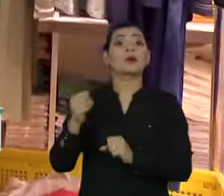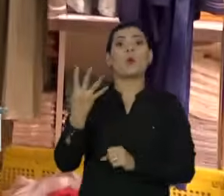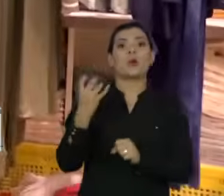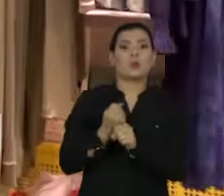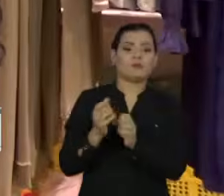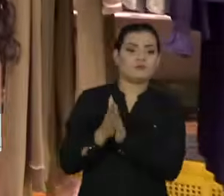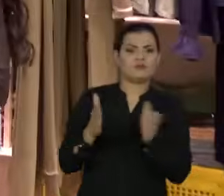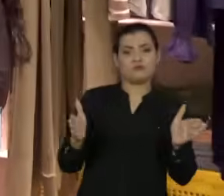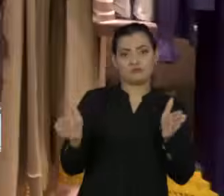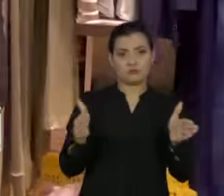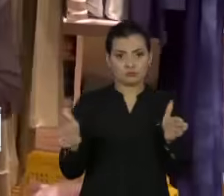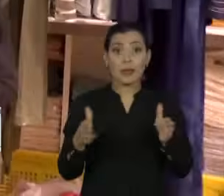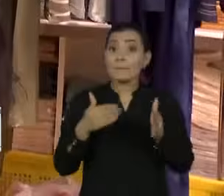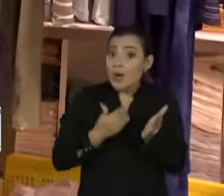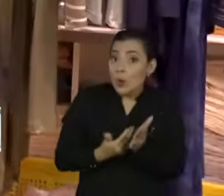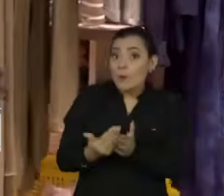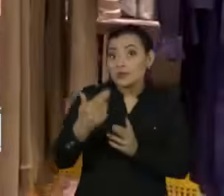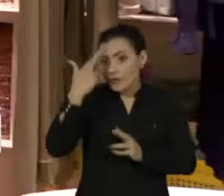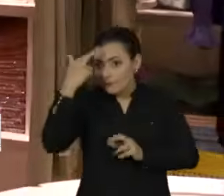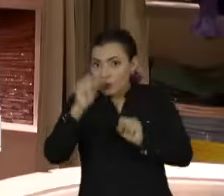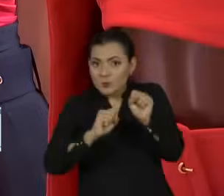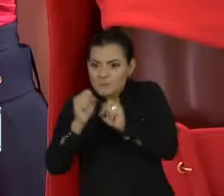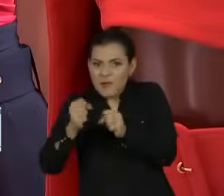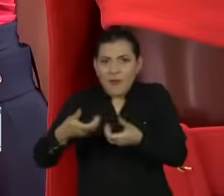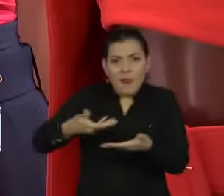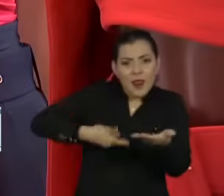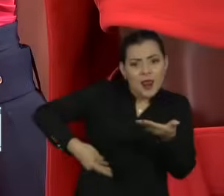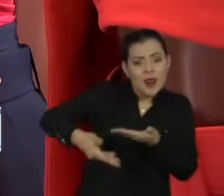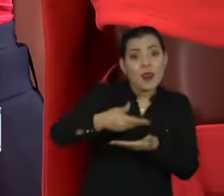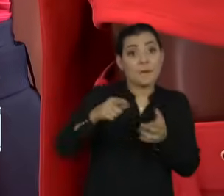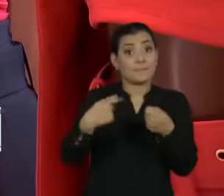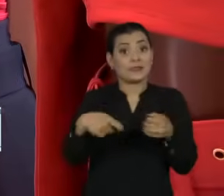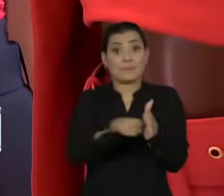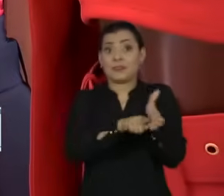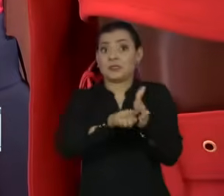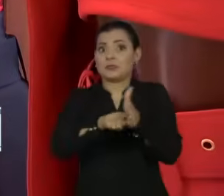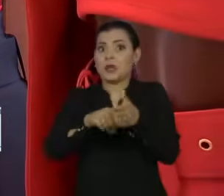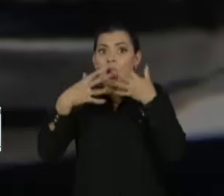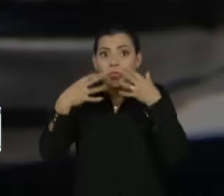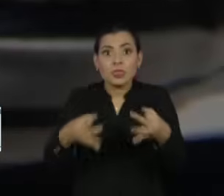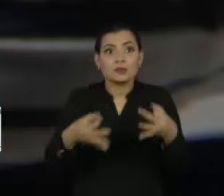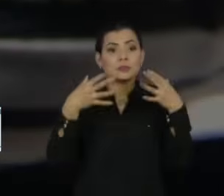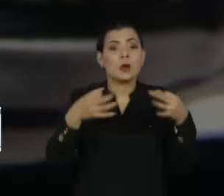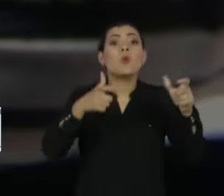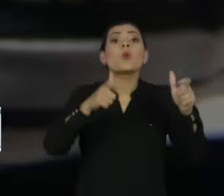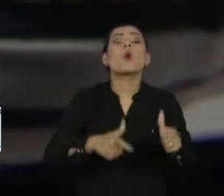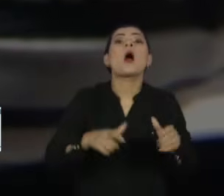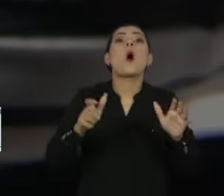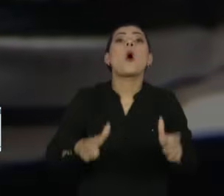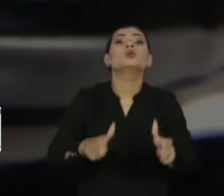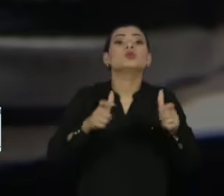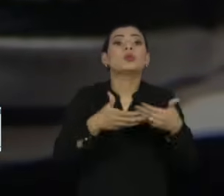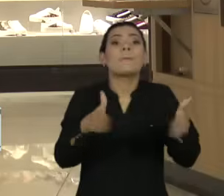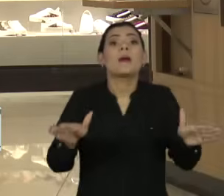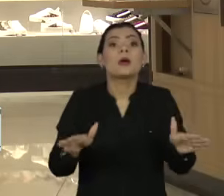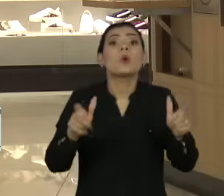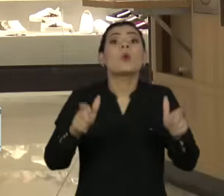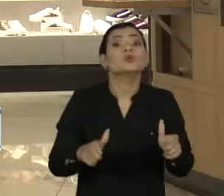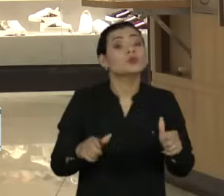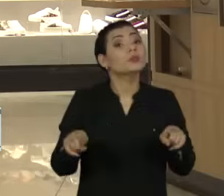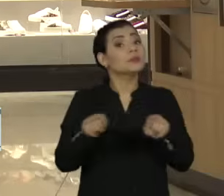anos. Mas para começar a empreender é preciso ter cuidado, pesquisar muito, desde o local onde o negócio será montado até